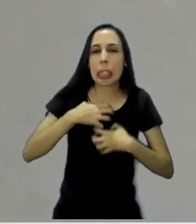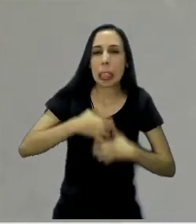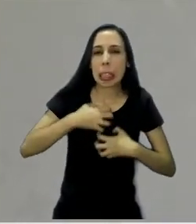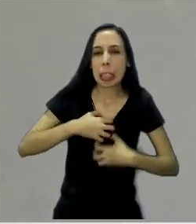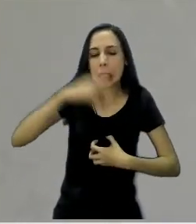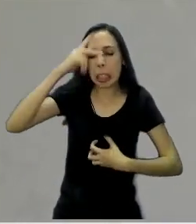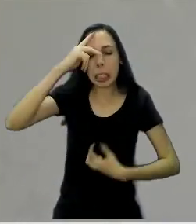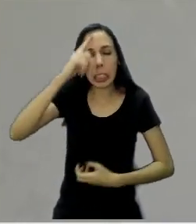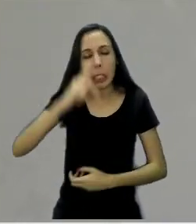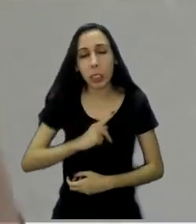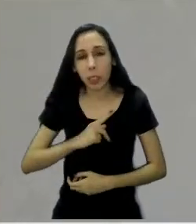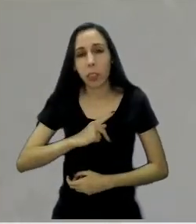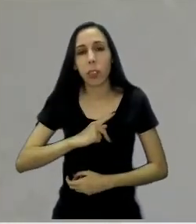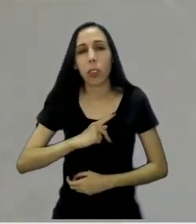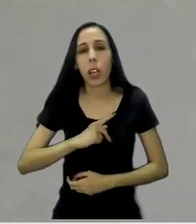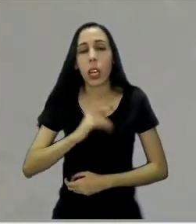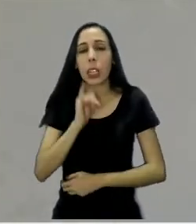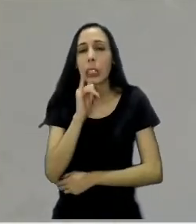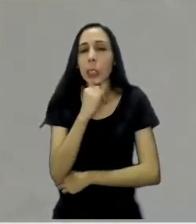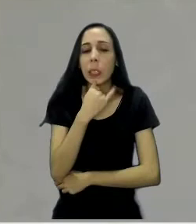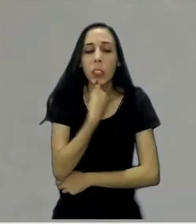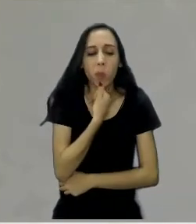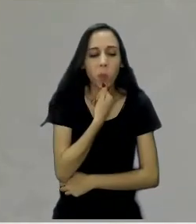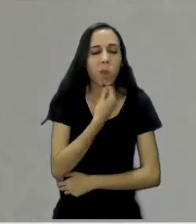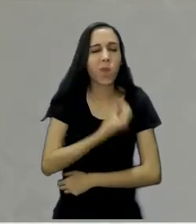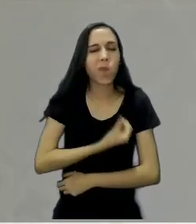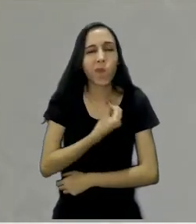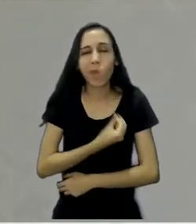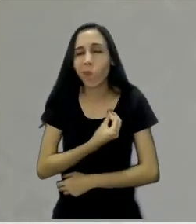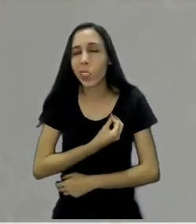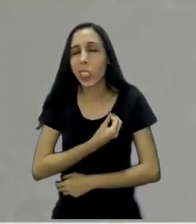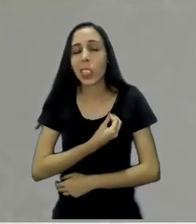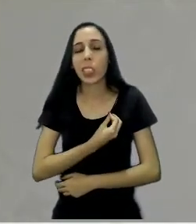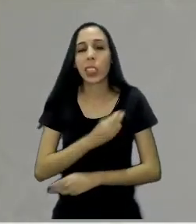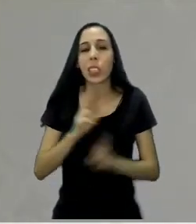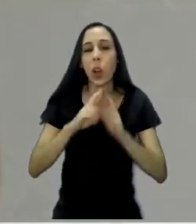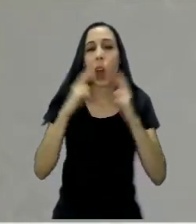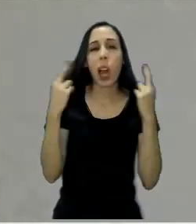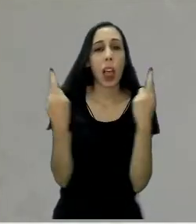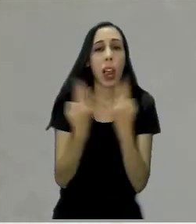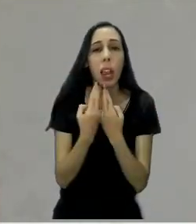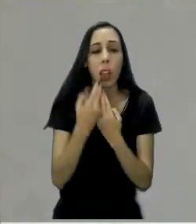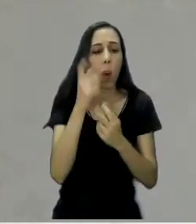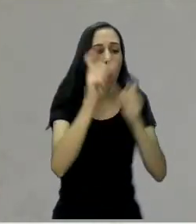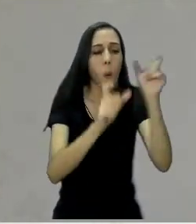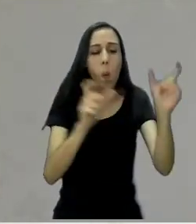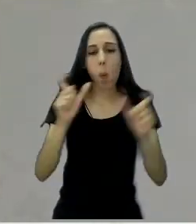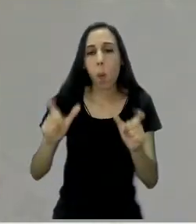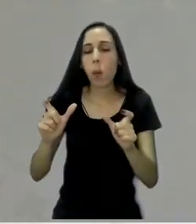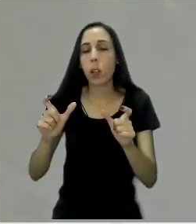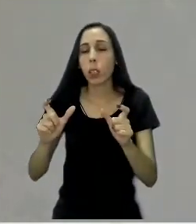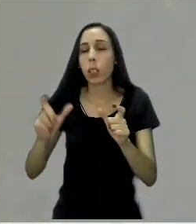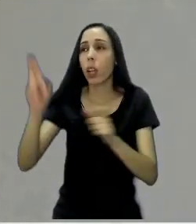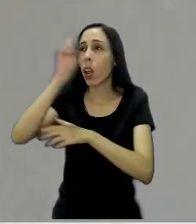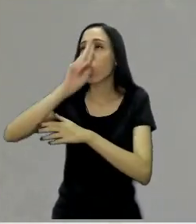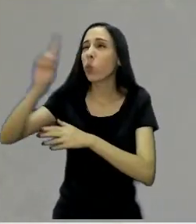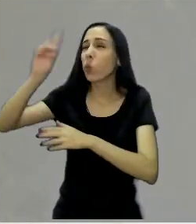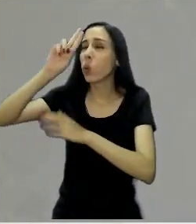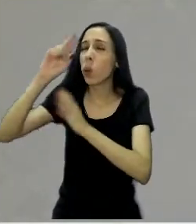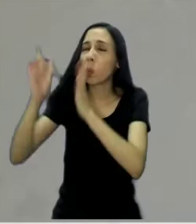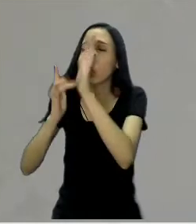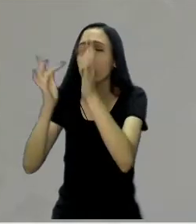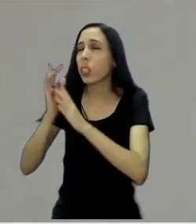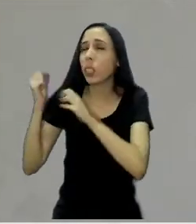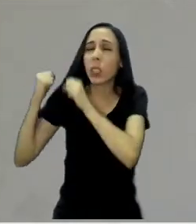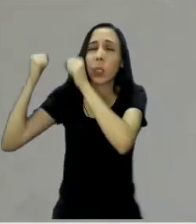revolta contra si mesmo, revolta contra os outros, amargura com a vida, amargura com relação aos outros.